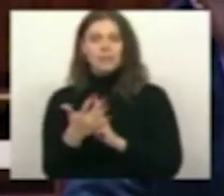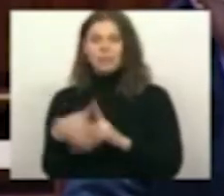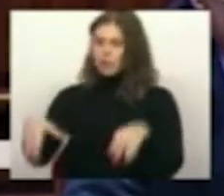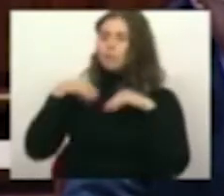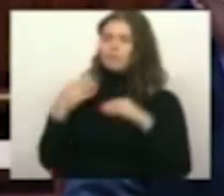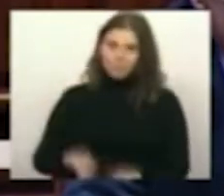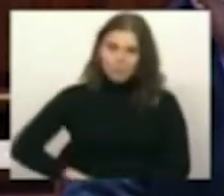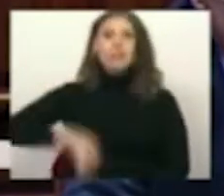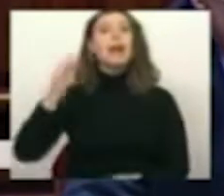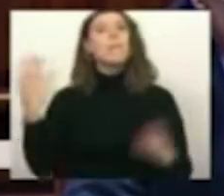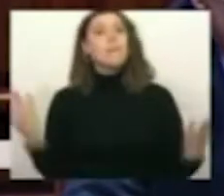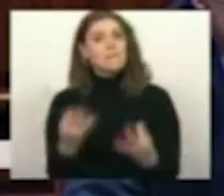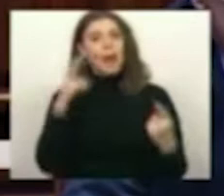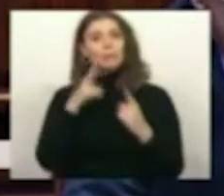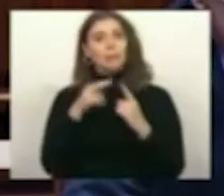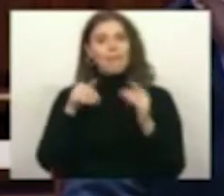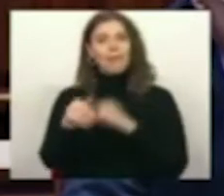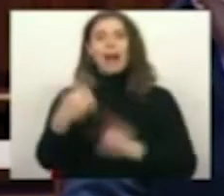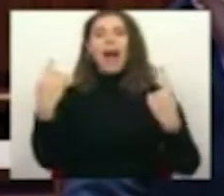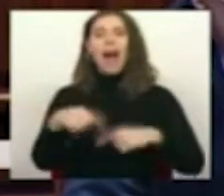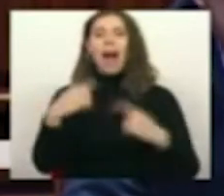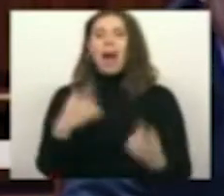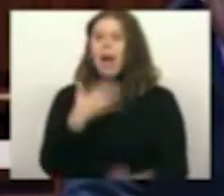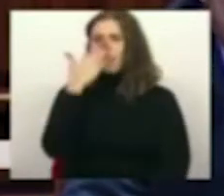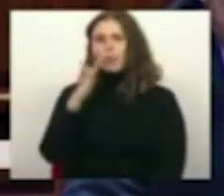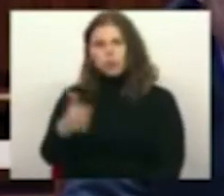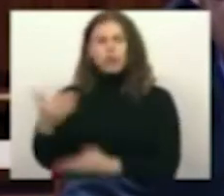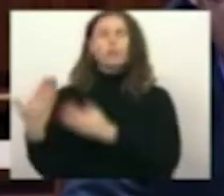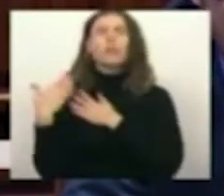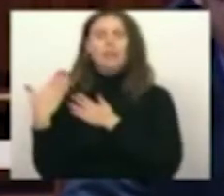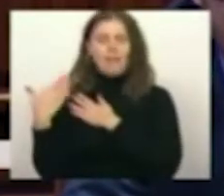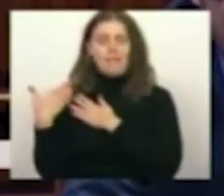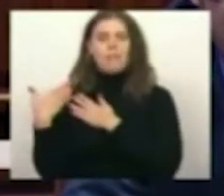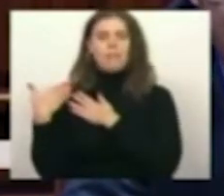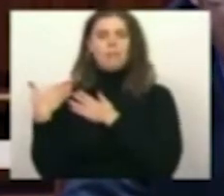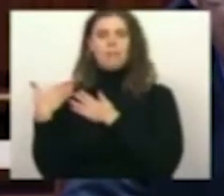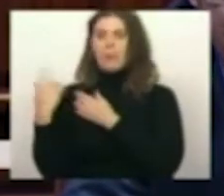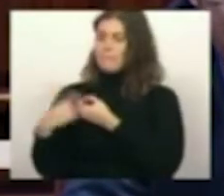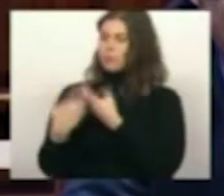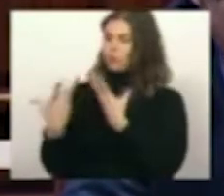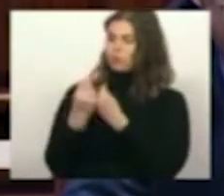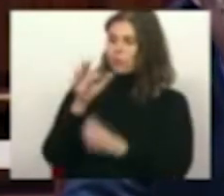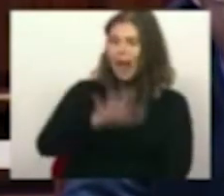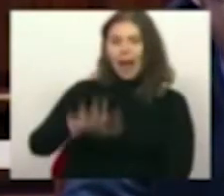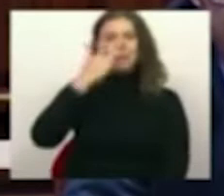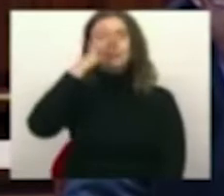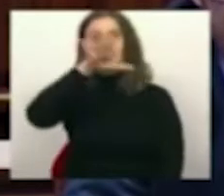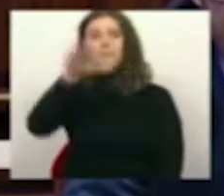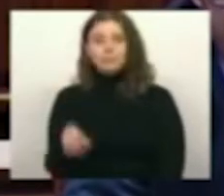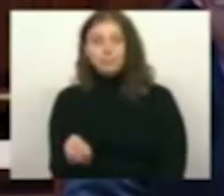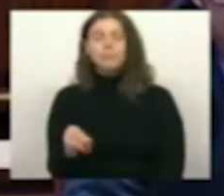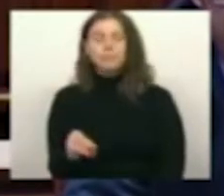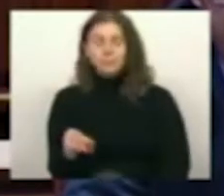Assume, finalmente, a perspectiva de ter uma atitude responsável de parceria com o continente africano.